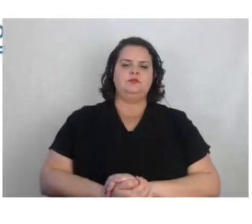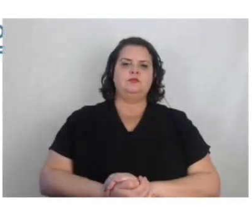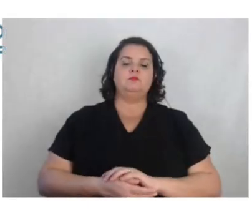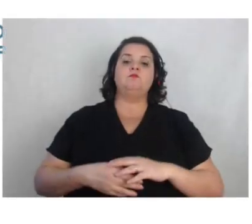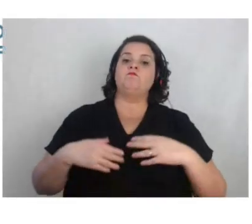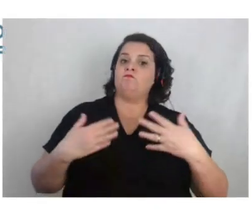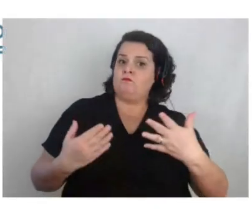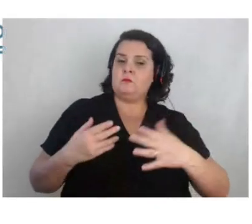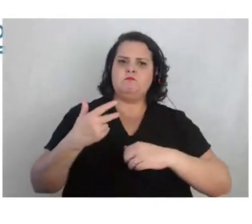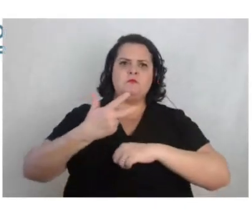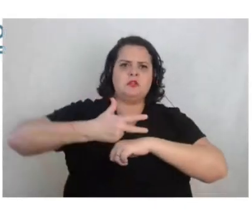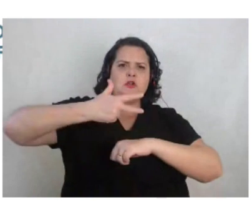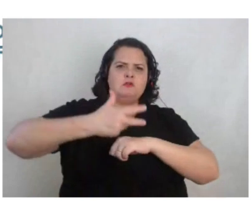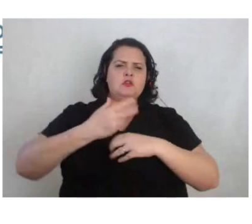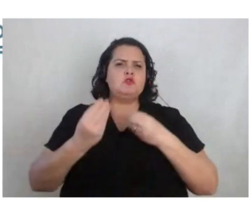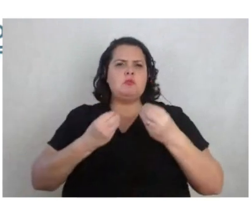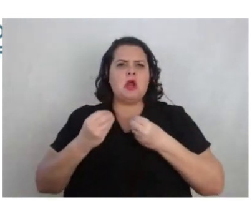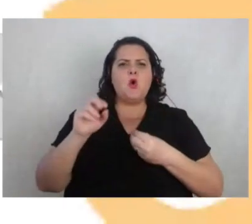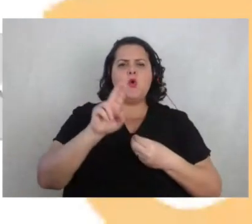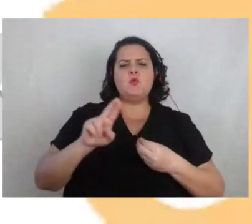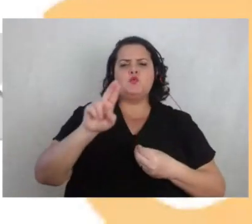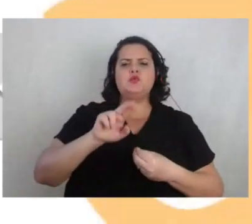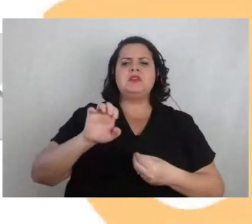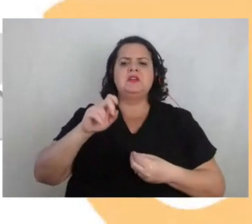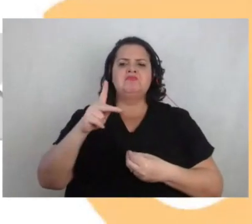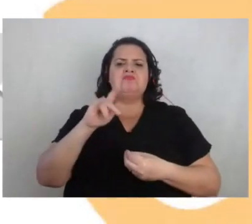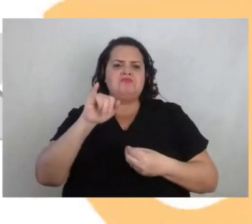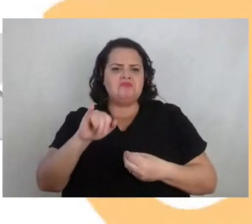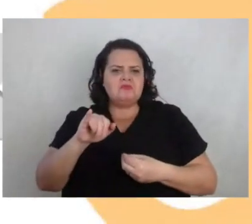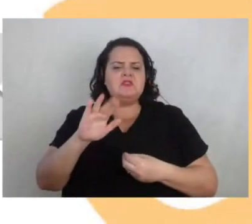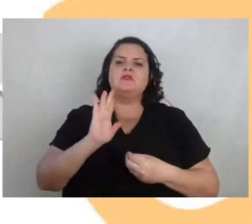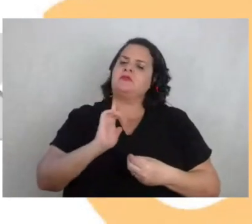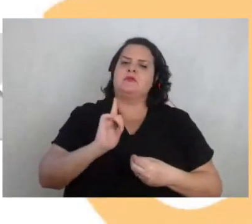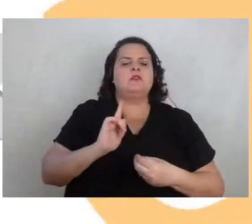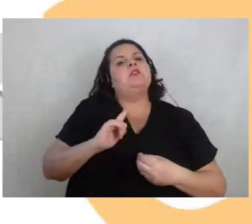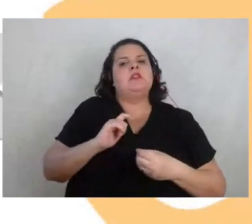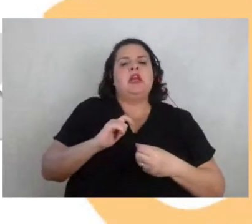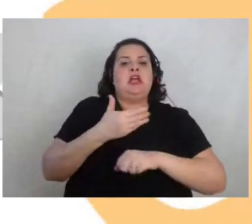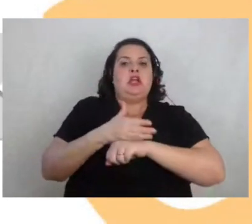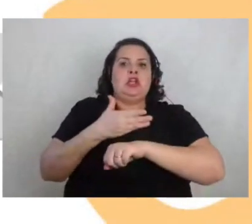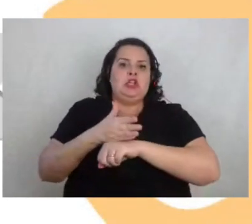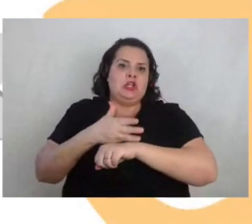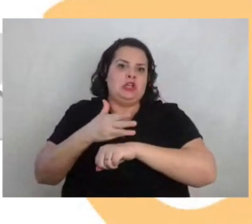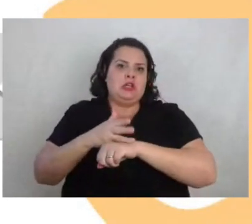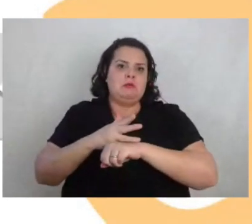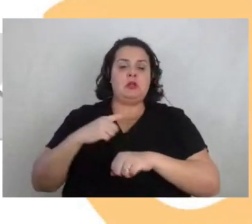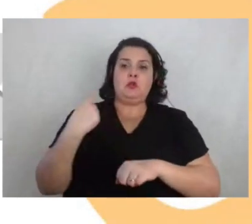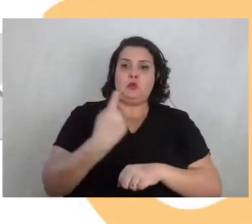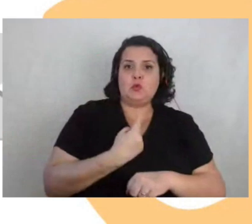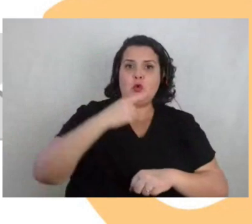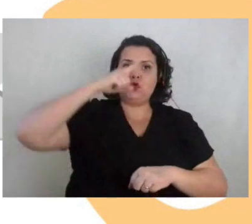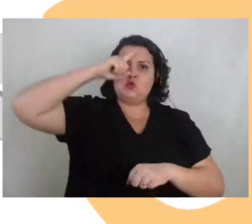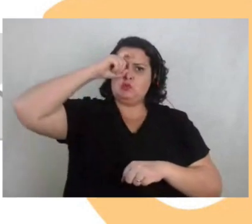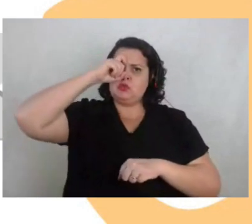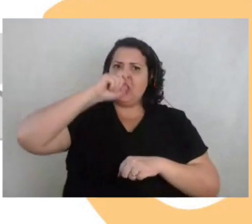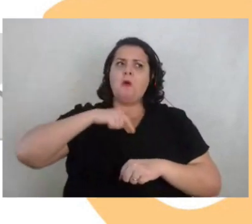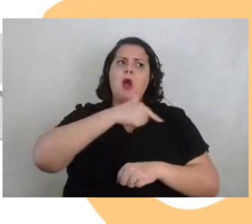de EPIs. Isso está disponível, serviu de treinamento não só para o nosso hospital, como muitos